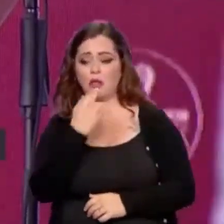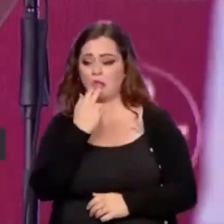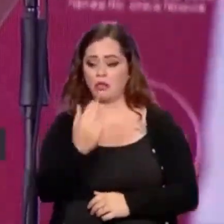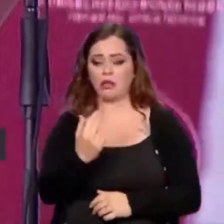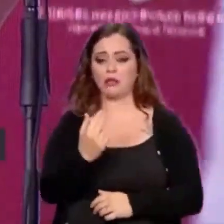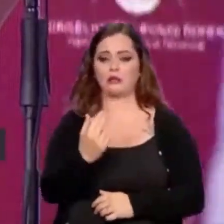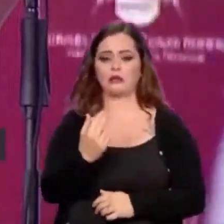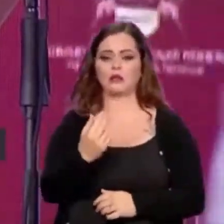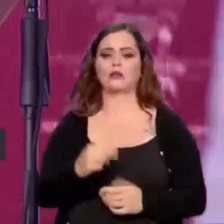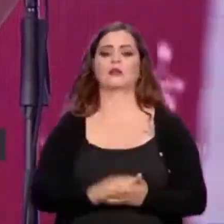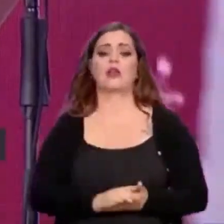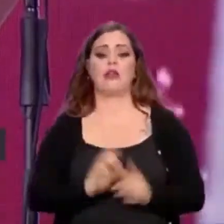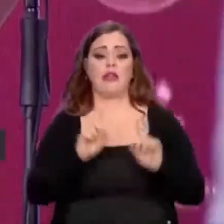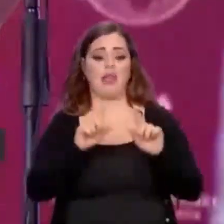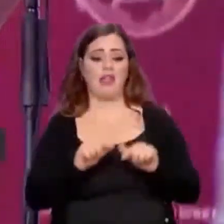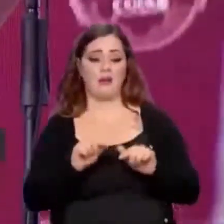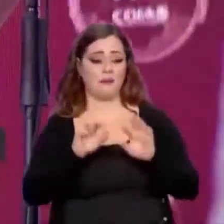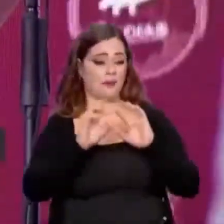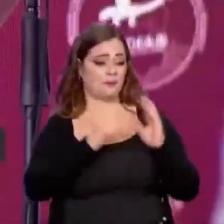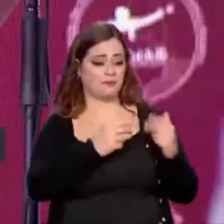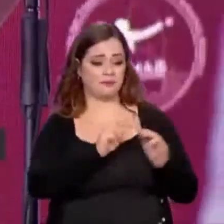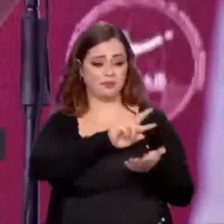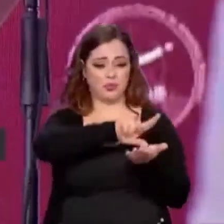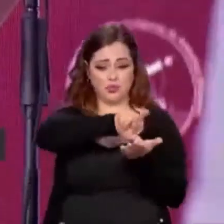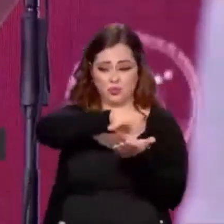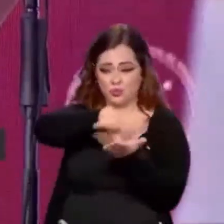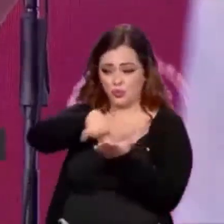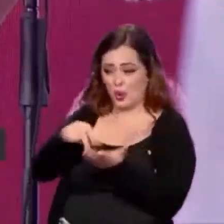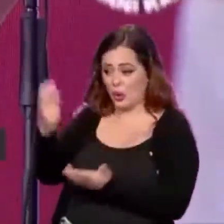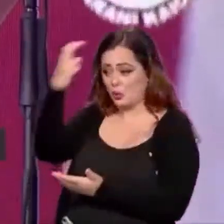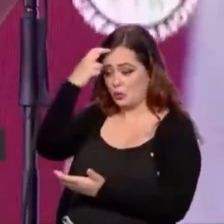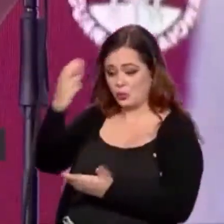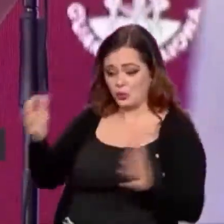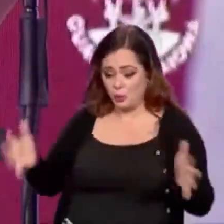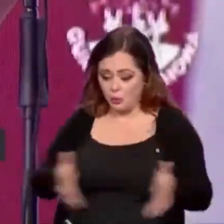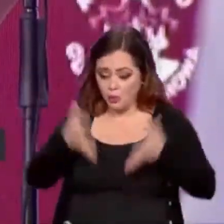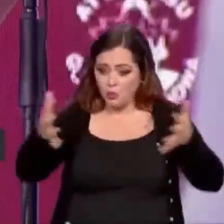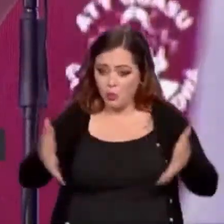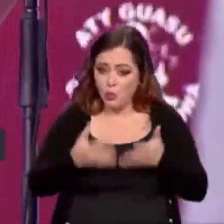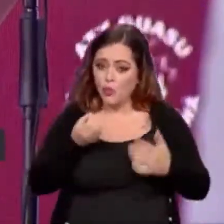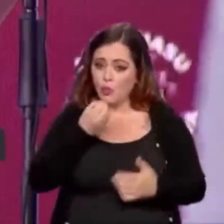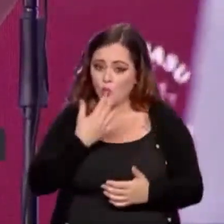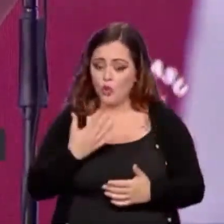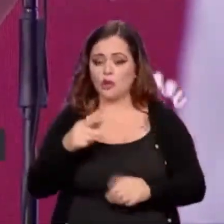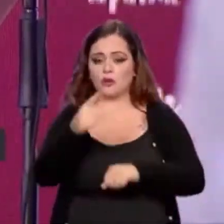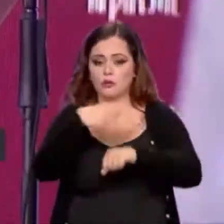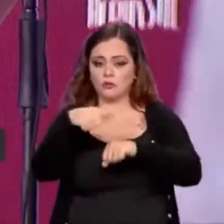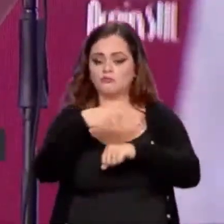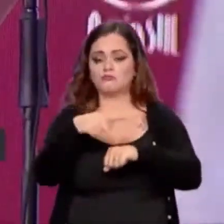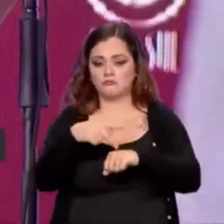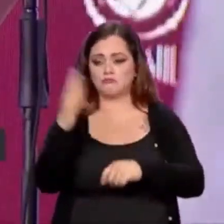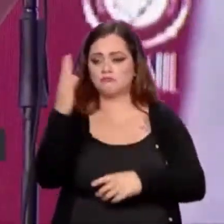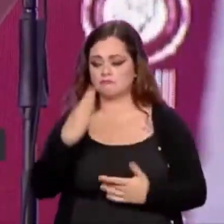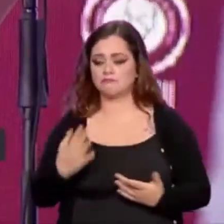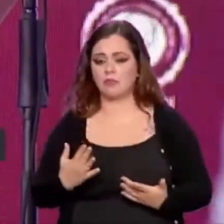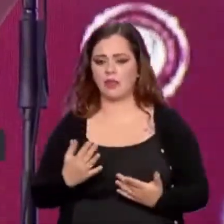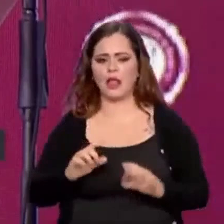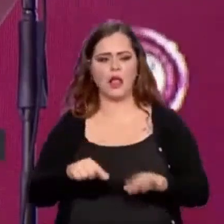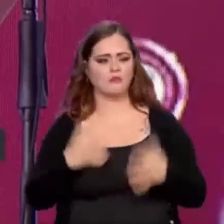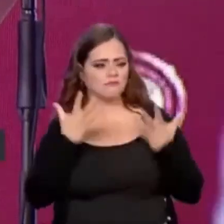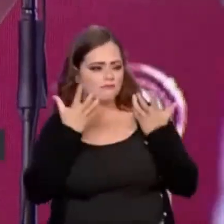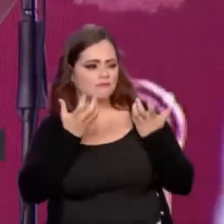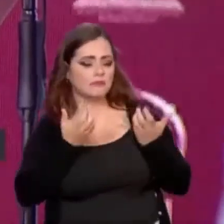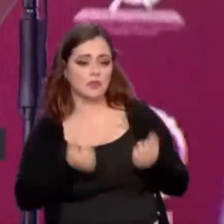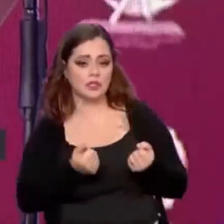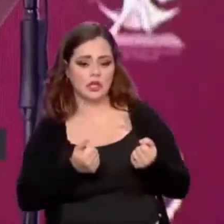diversidade cultural é uma enorme riqueza para o nosso país. É comum ouvirmos a afirmação de que